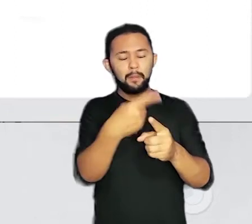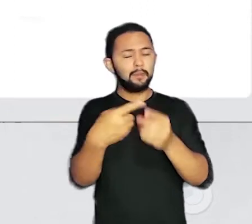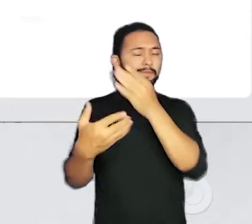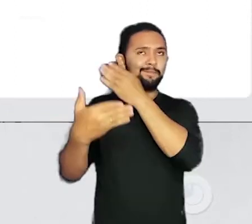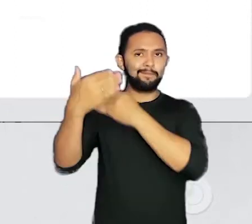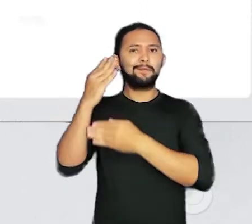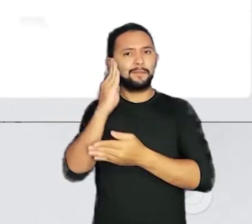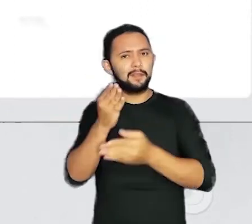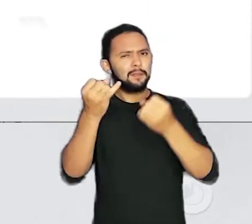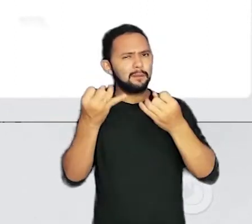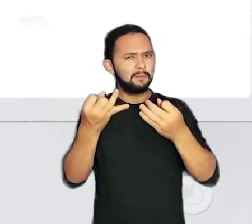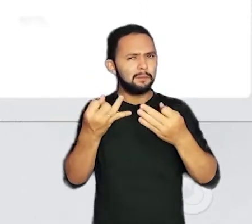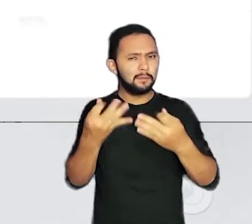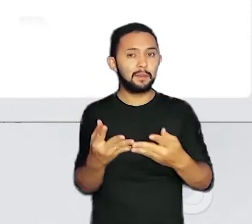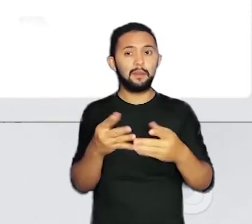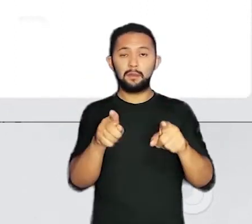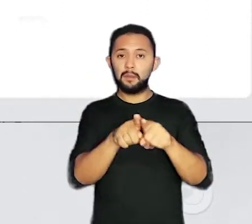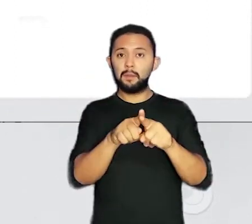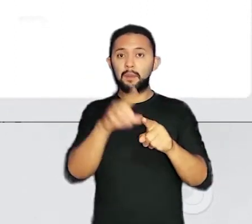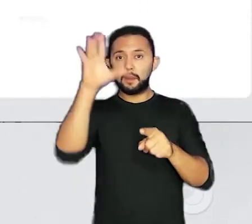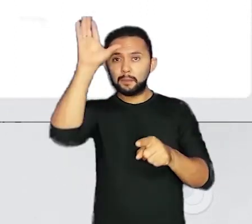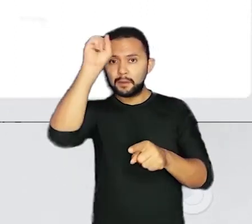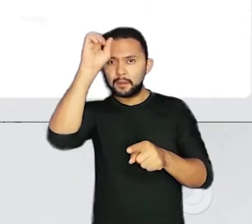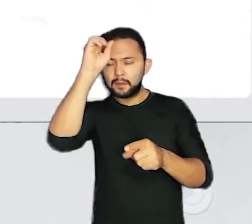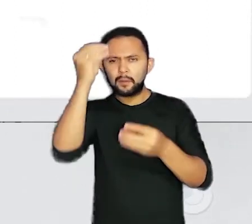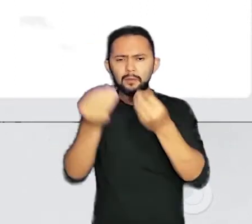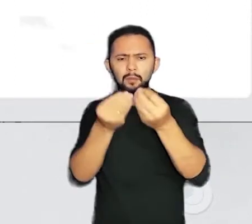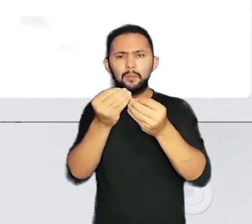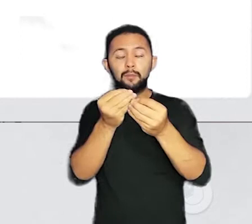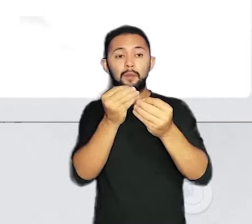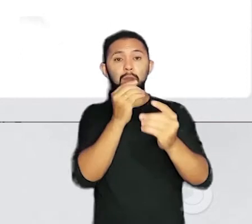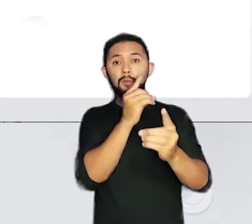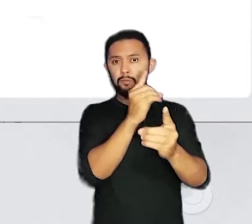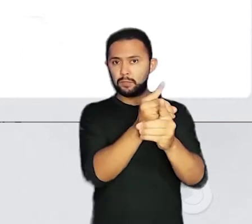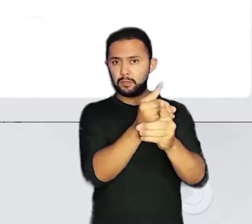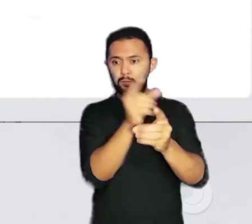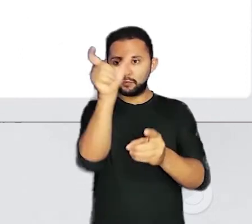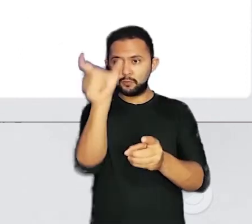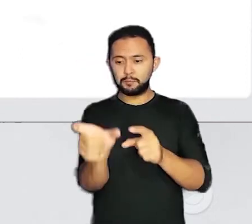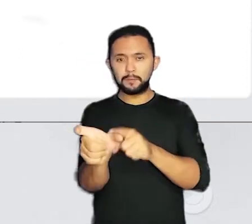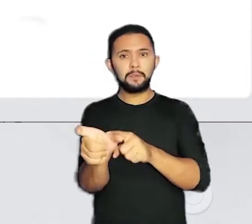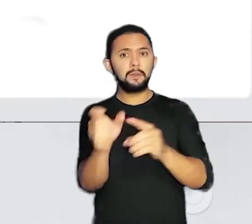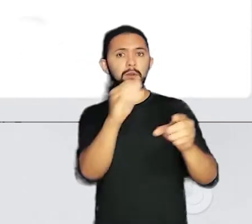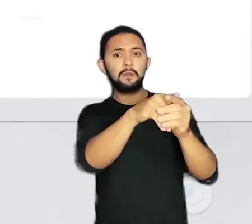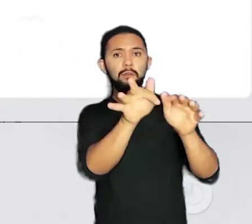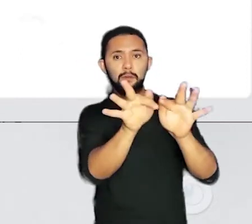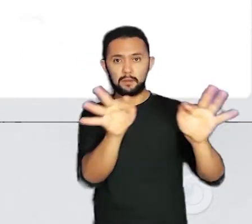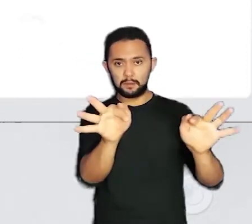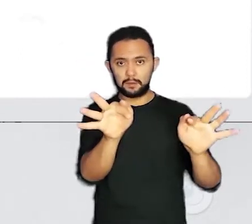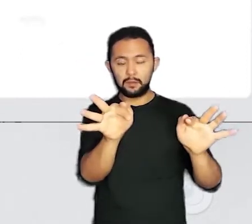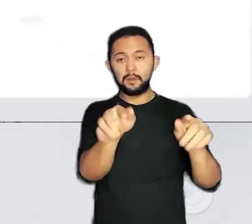Vamos aprender a identificar e classificar o sujeito dentro de uma oração. Vamos também aprender